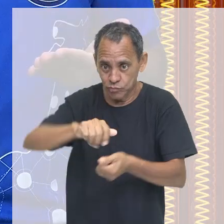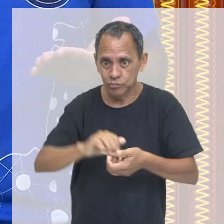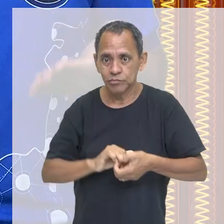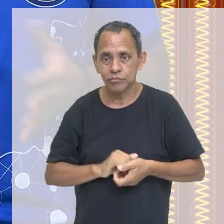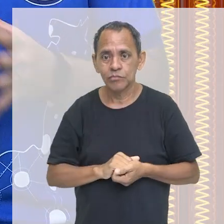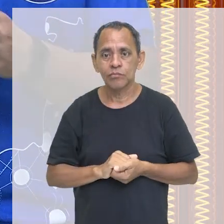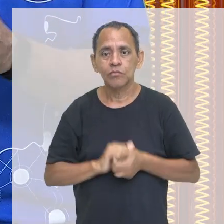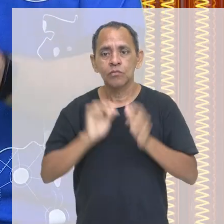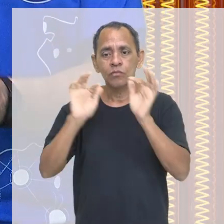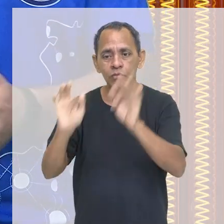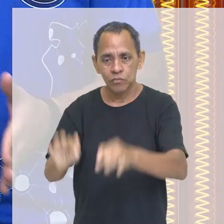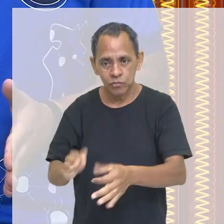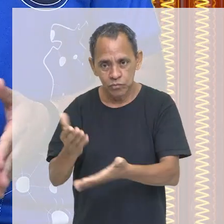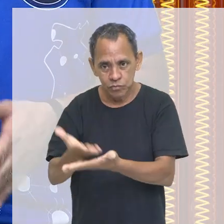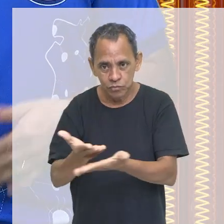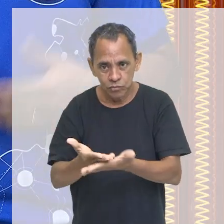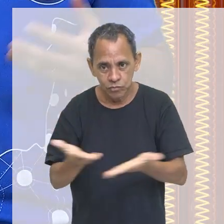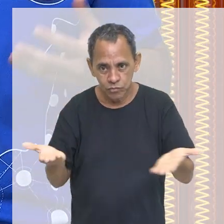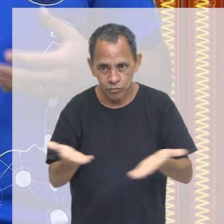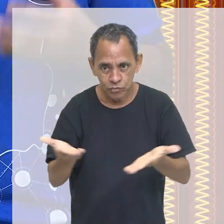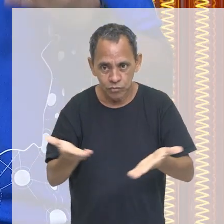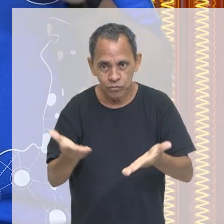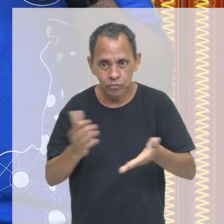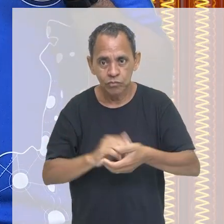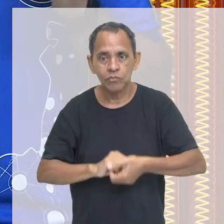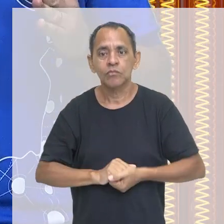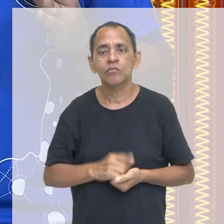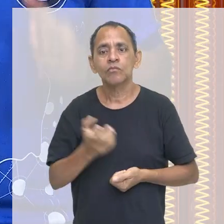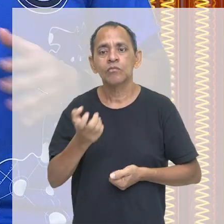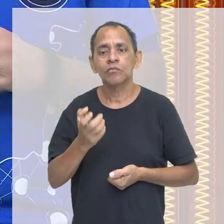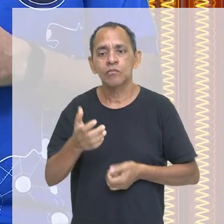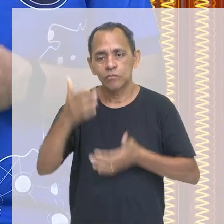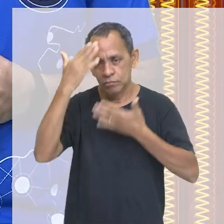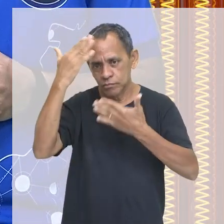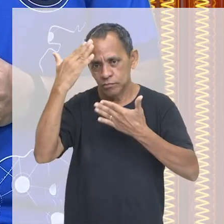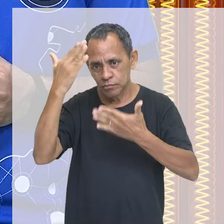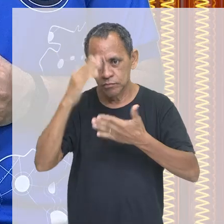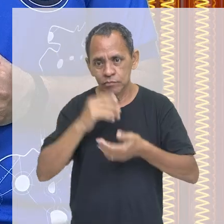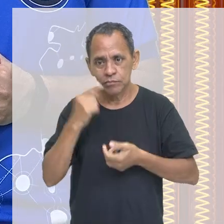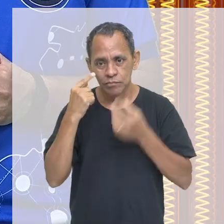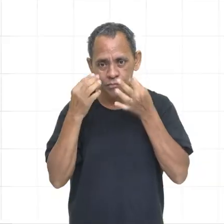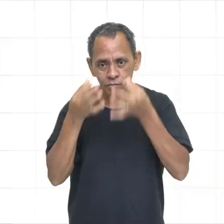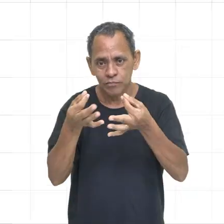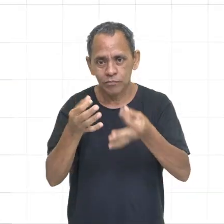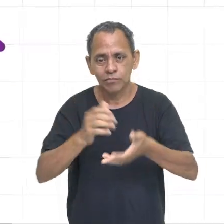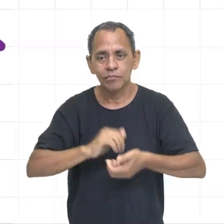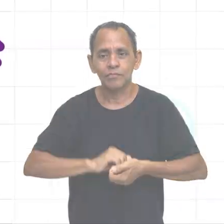encerrando por aqui, vou terminando minha aula agora e quero agradecer muito a atenção de vocês.